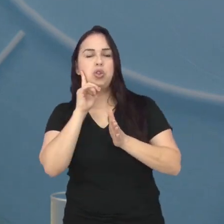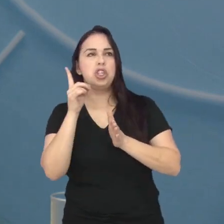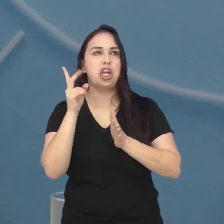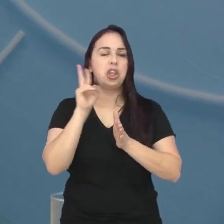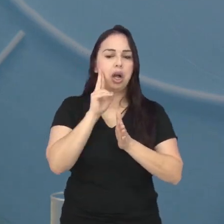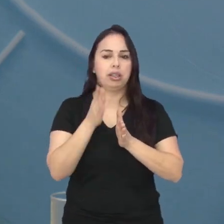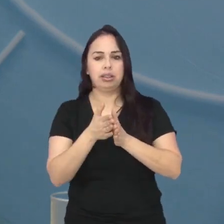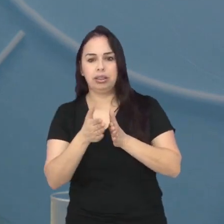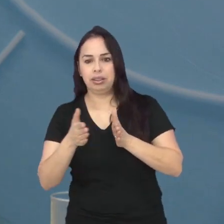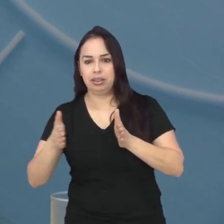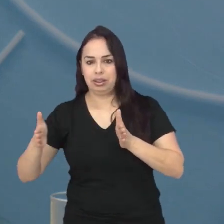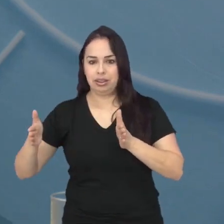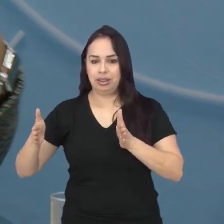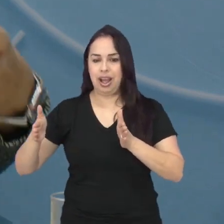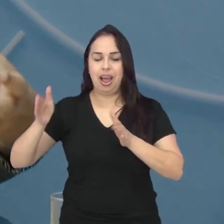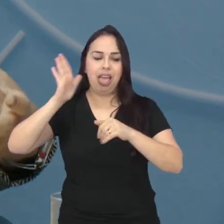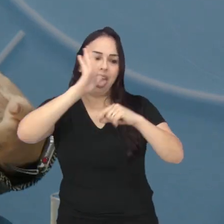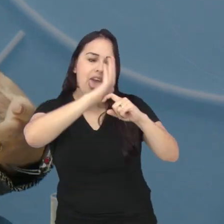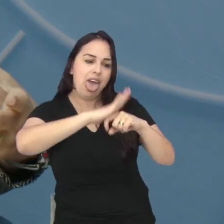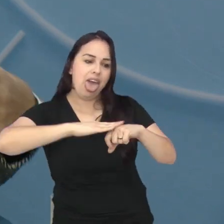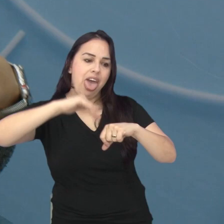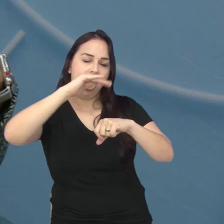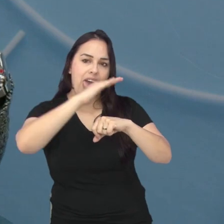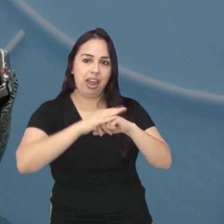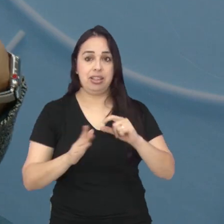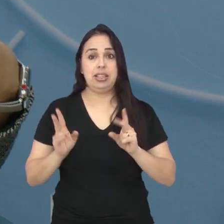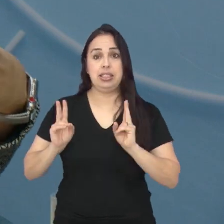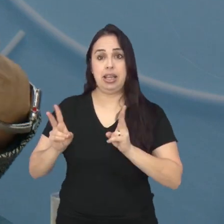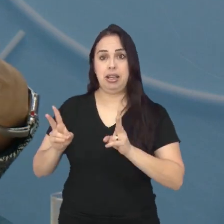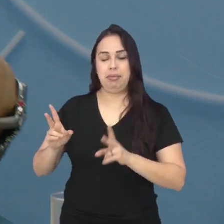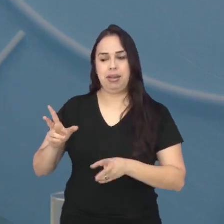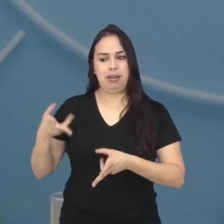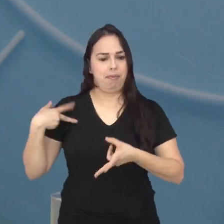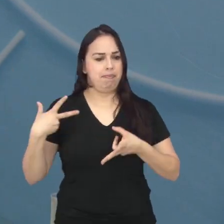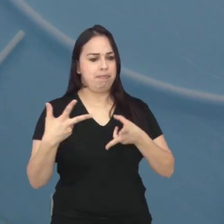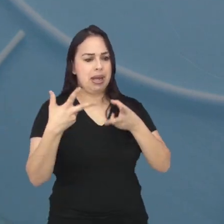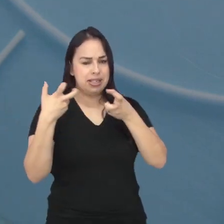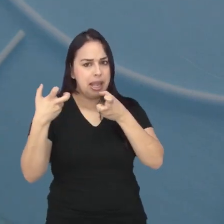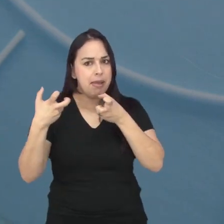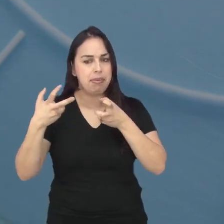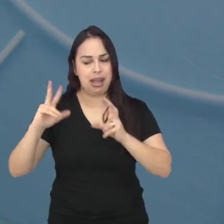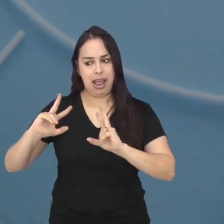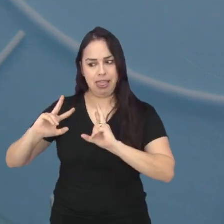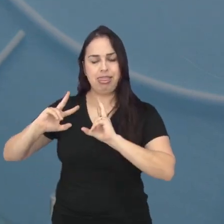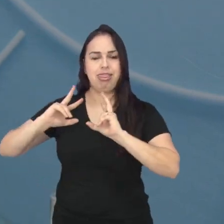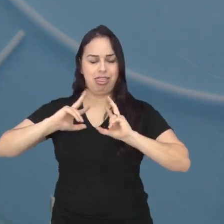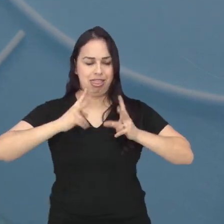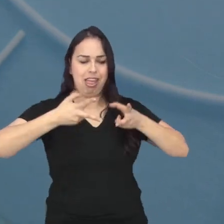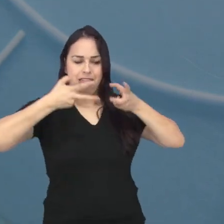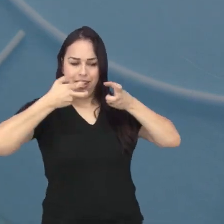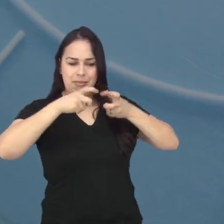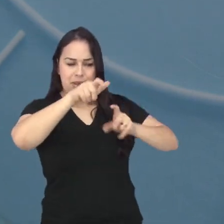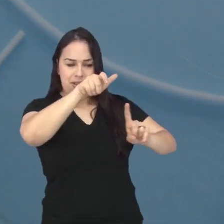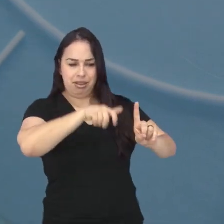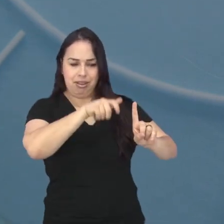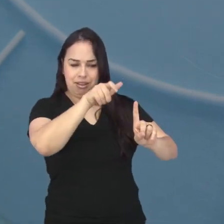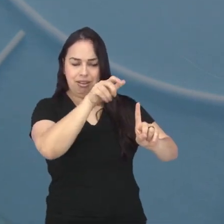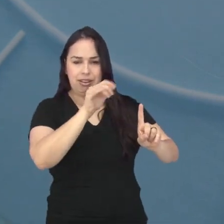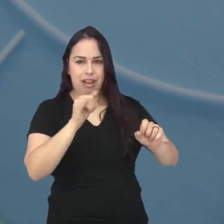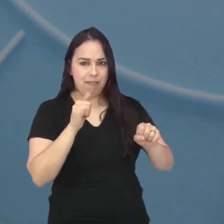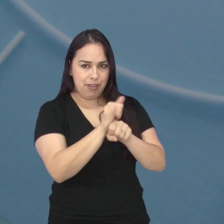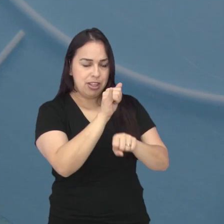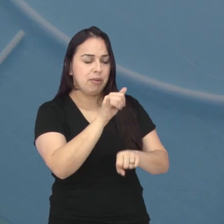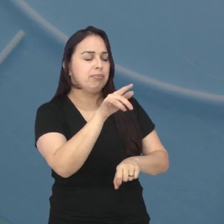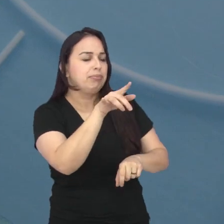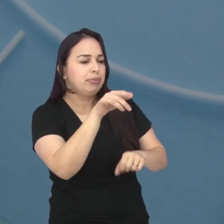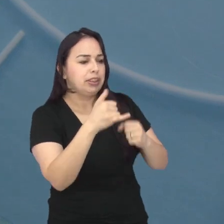um dia, 2, vem o momento do agrado. Então o abusador, ele percebe o que ele fez, como a vítima tá, apesar de não ter